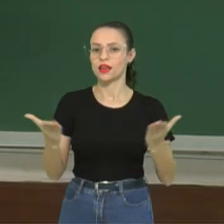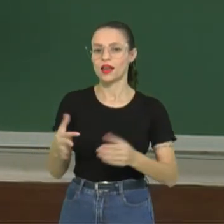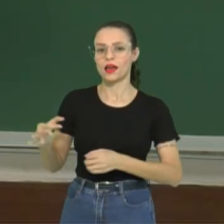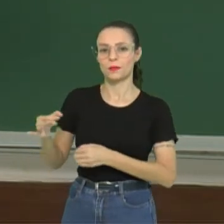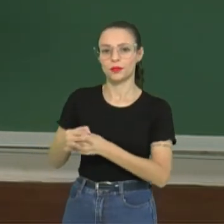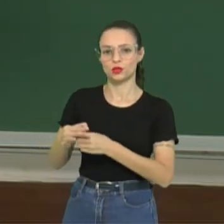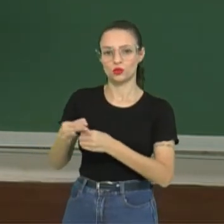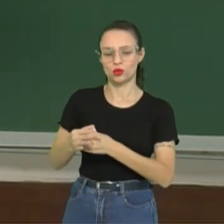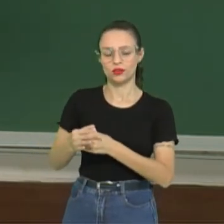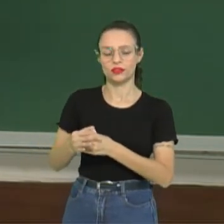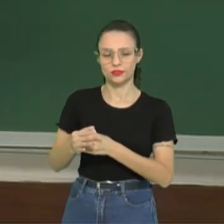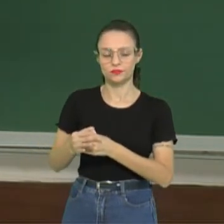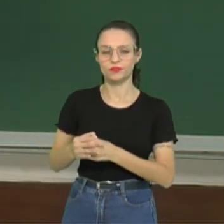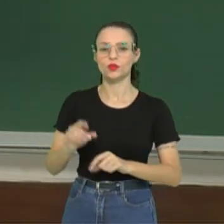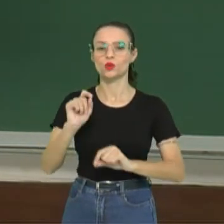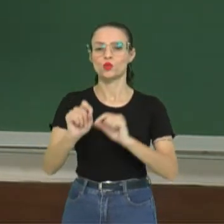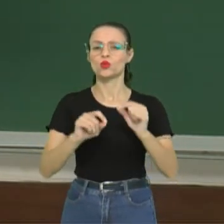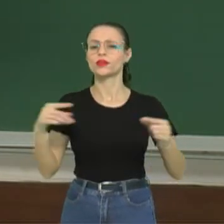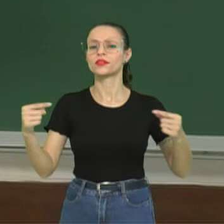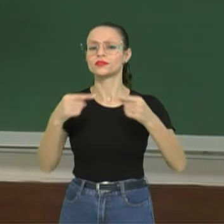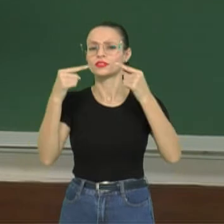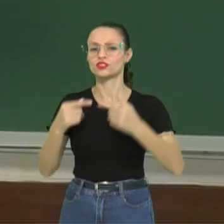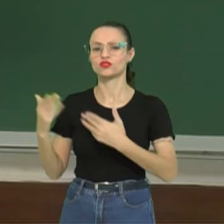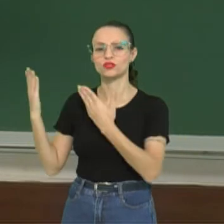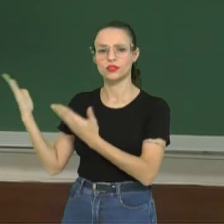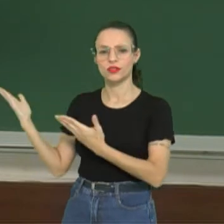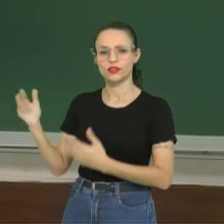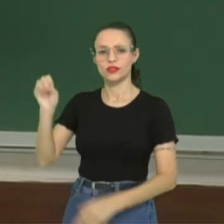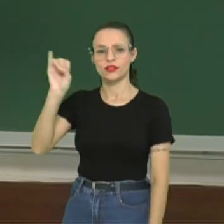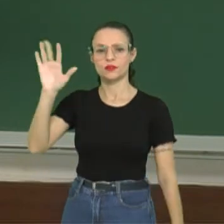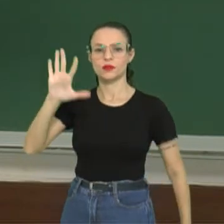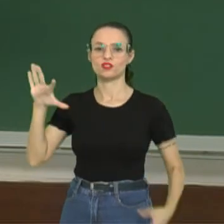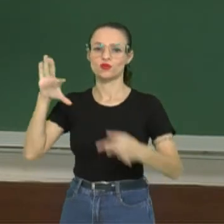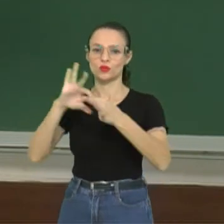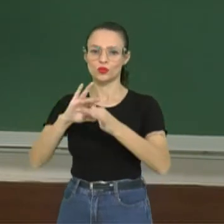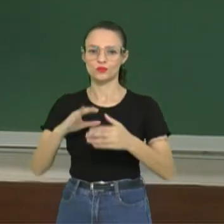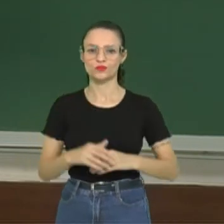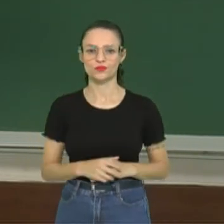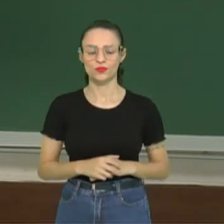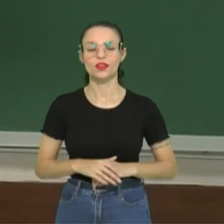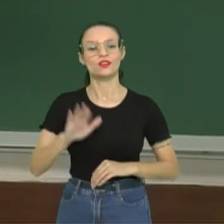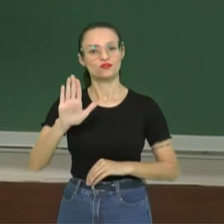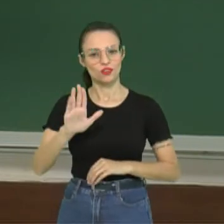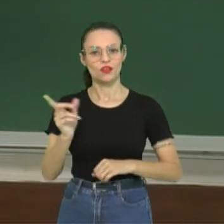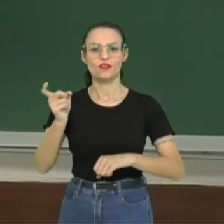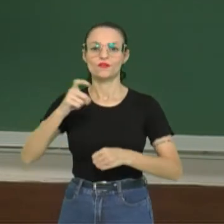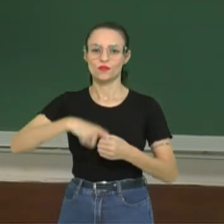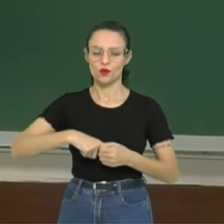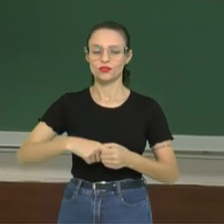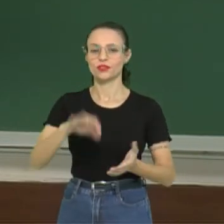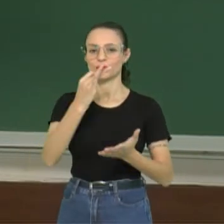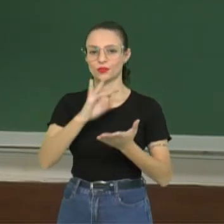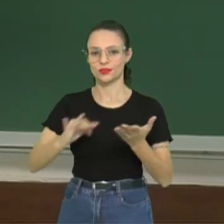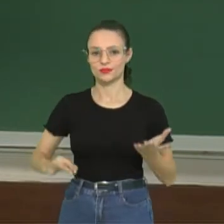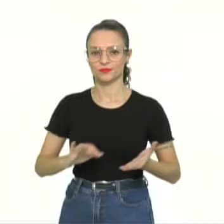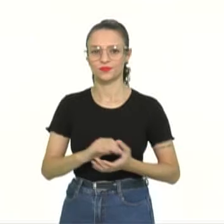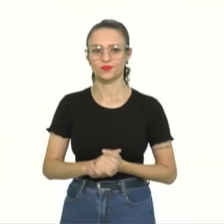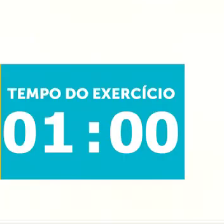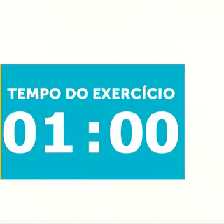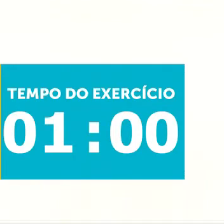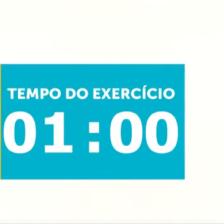menos favorecidos o que que faz sentido aí de acordo com essa imagem daqui a pouquinho a gente volta com a